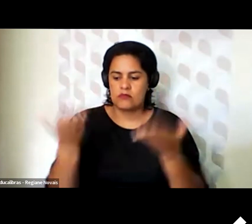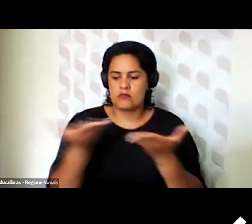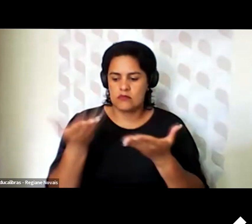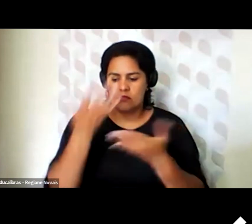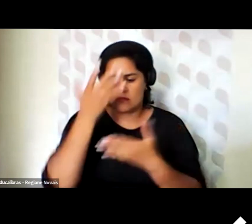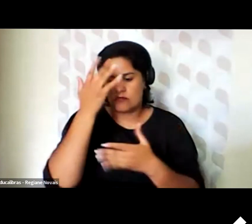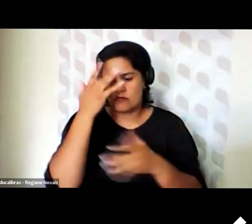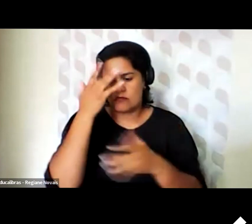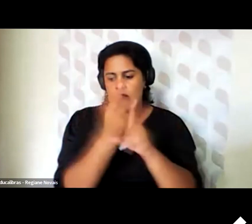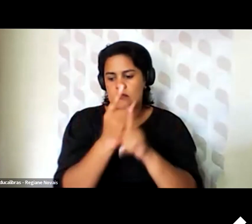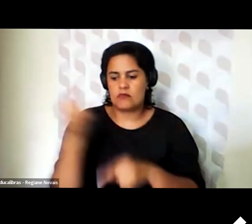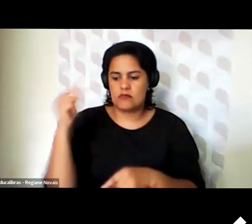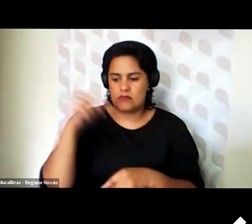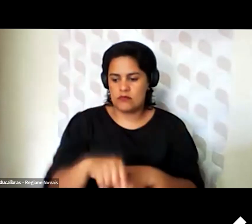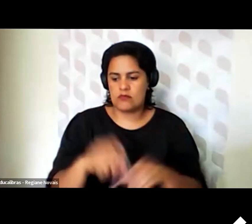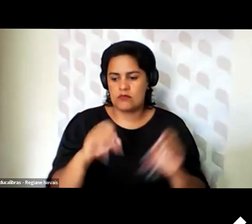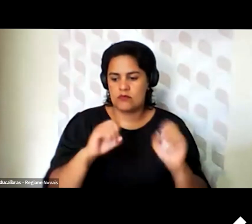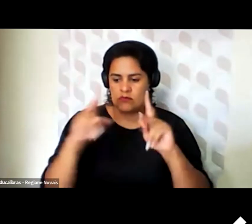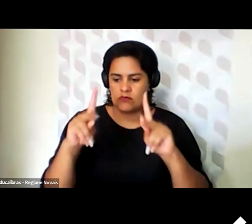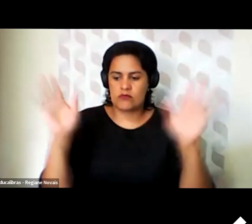Sciences Po Paris ou no Zoom. Muito obrigado.